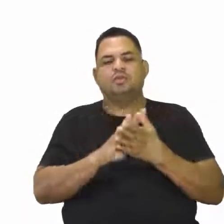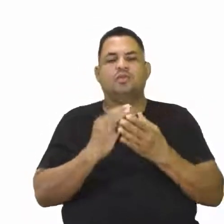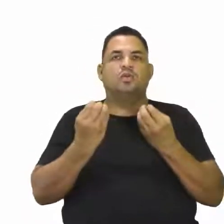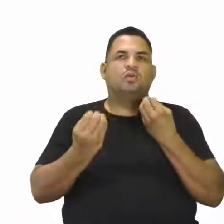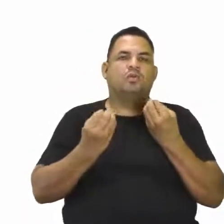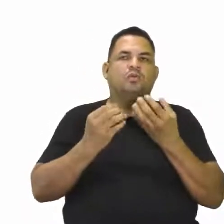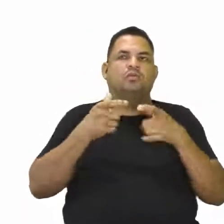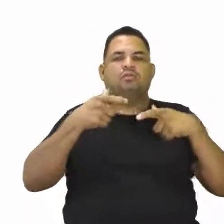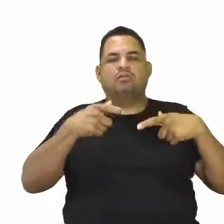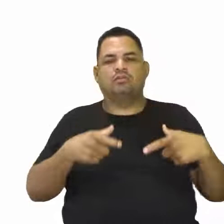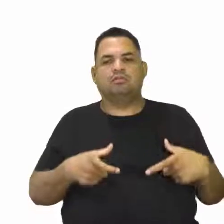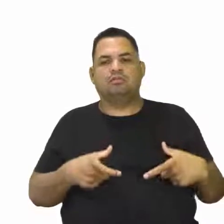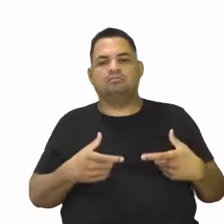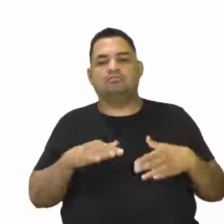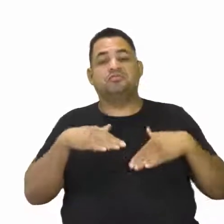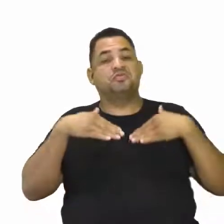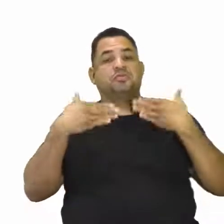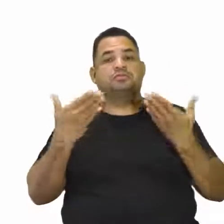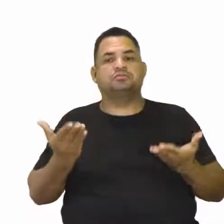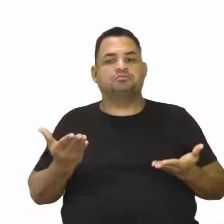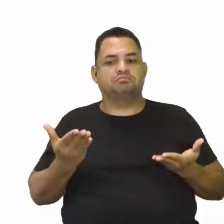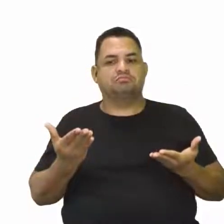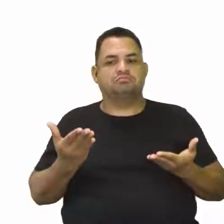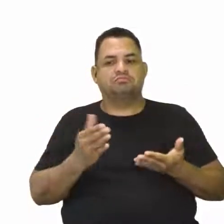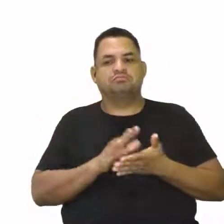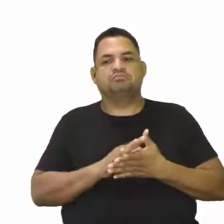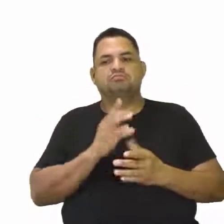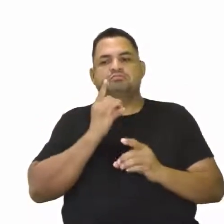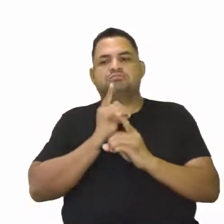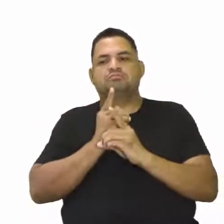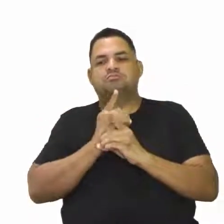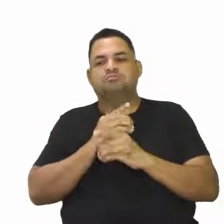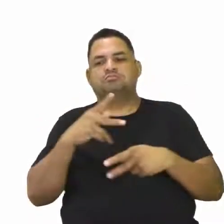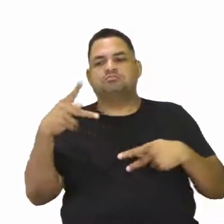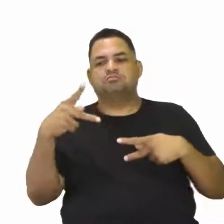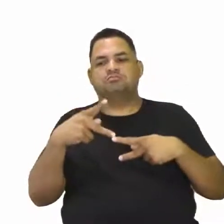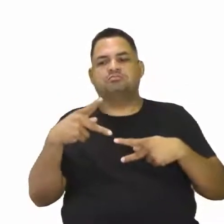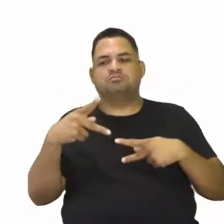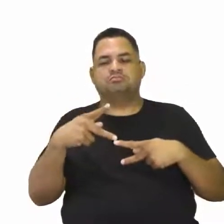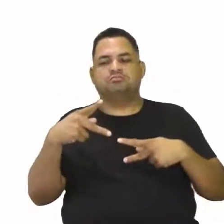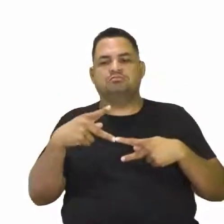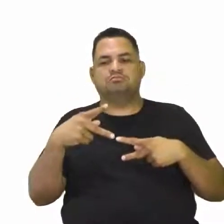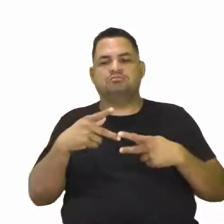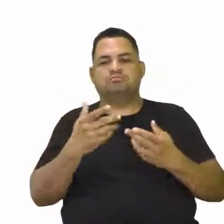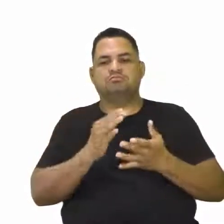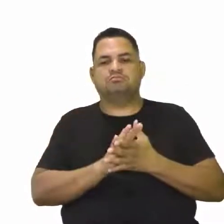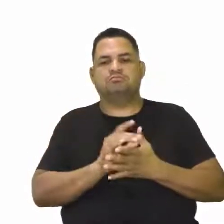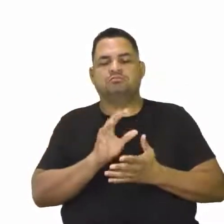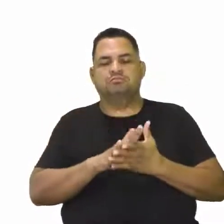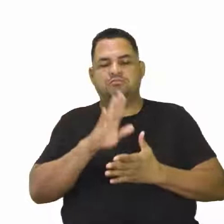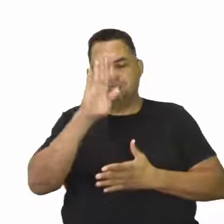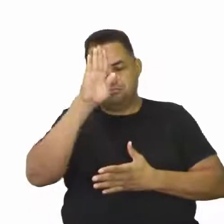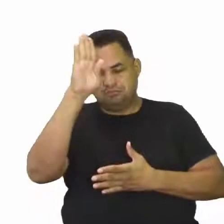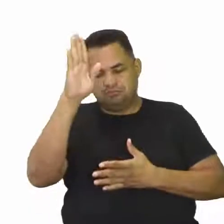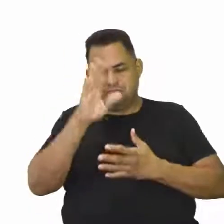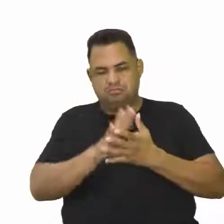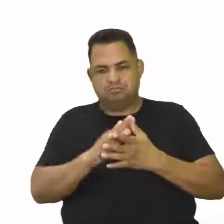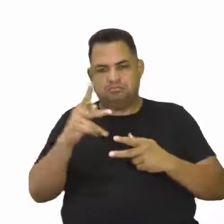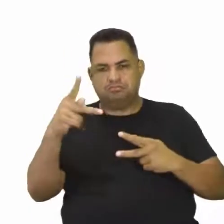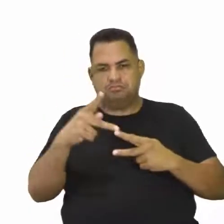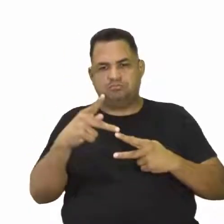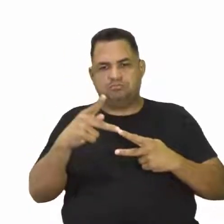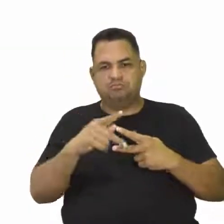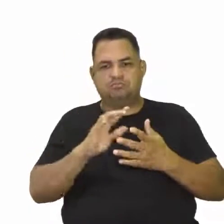como, onde e quando, para encontrar as preposições. Então, essas são as principais preposições